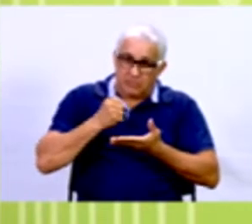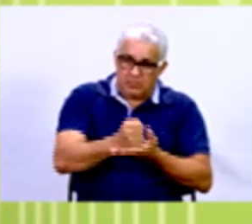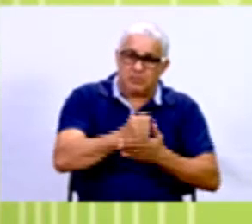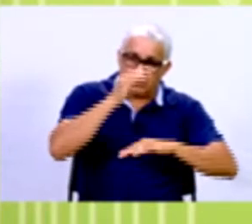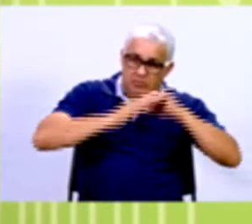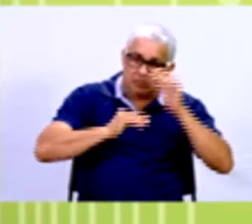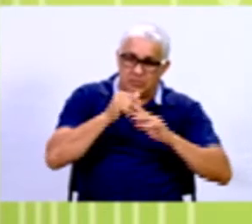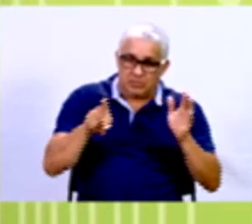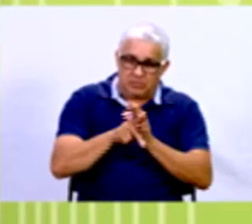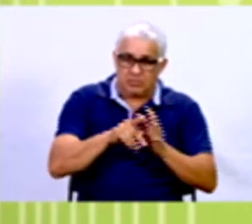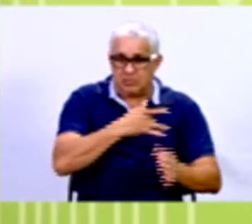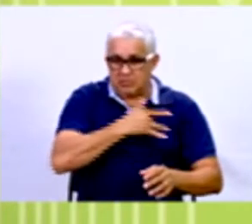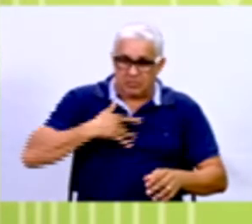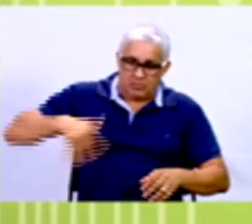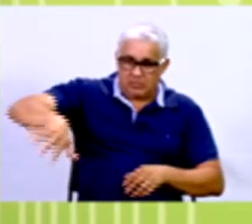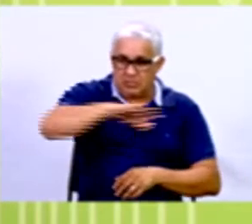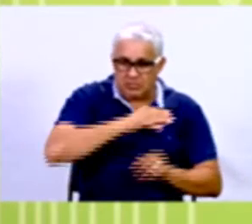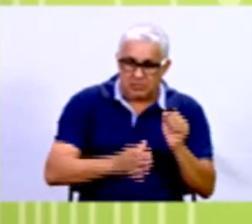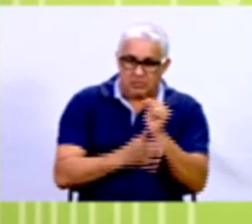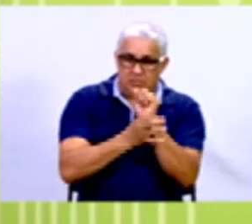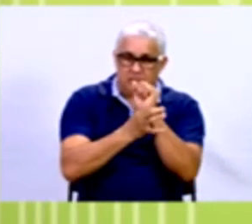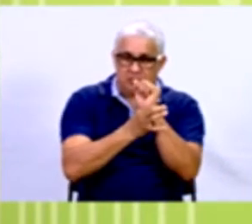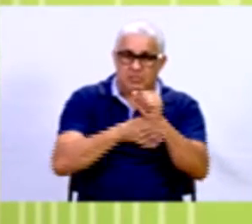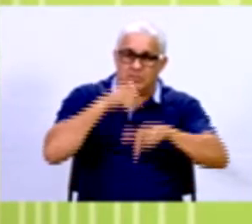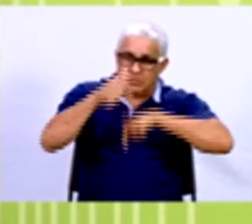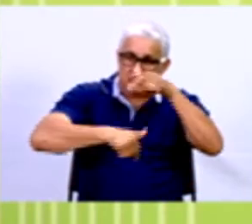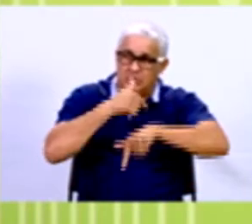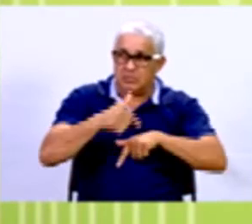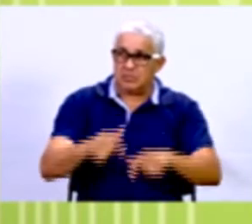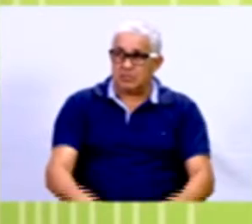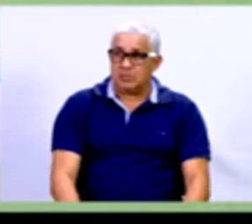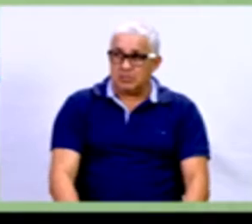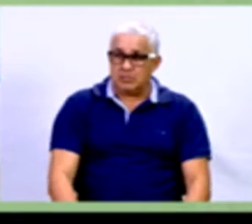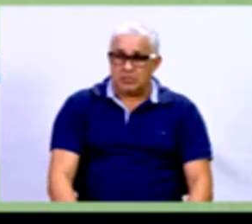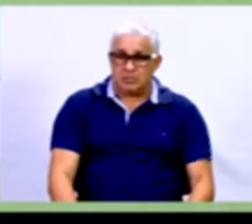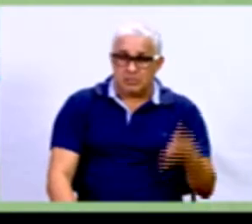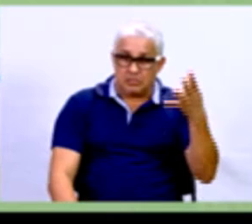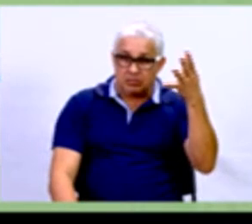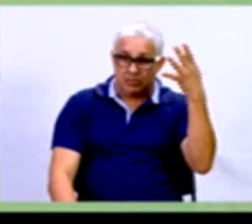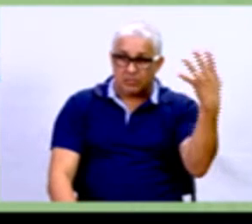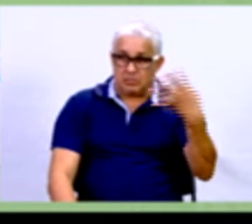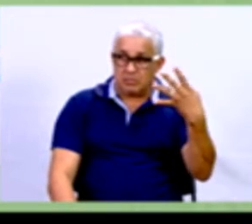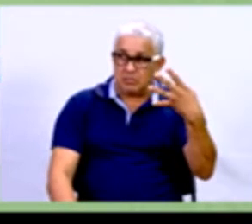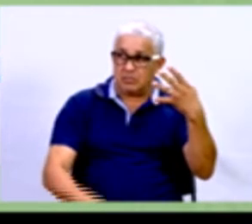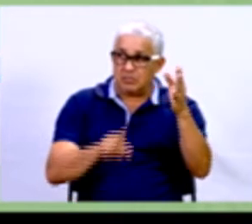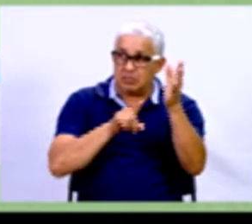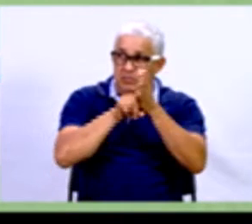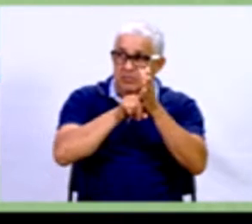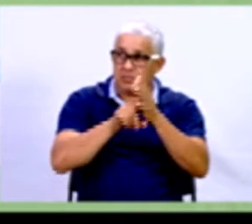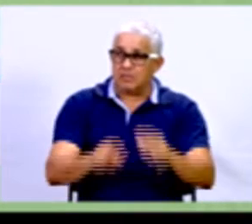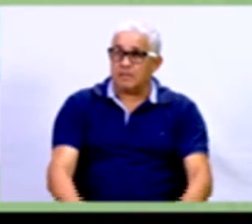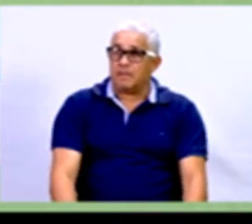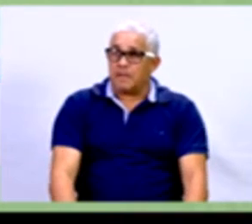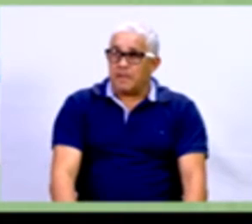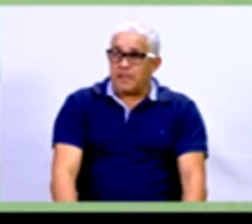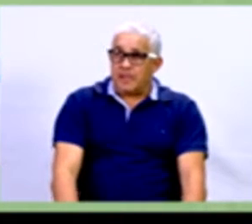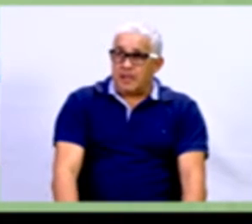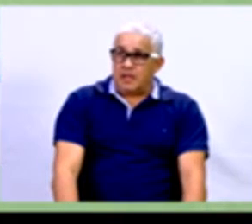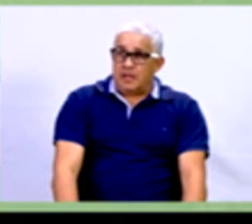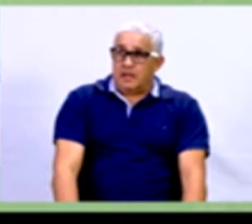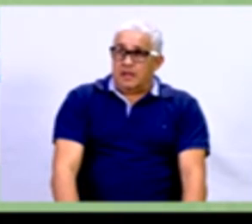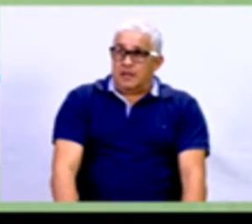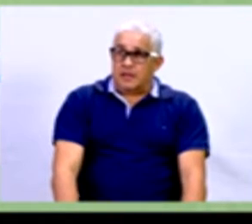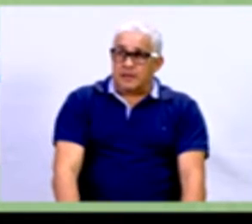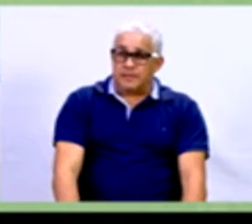área da saúde e segurança do trabalho. Vamos à quarta questão, que diz assim: a quem o